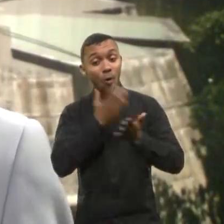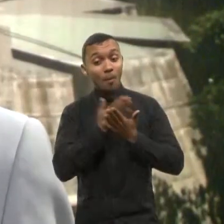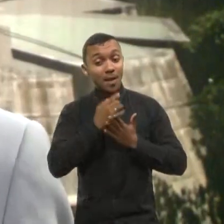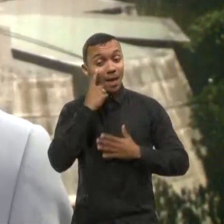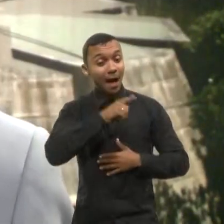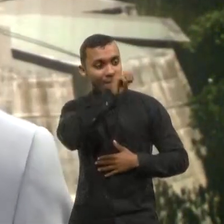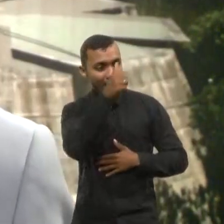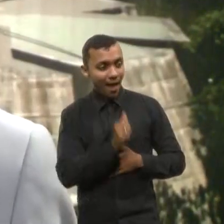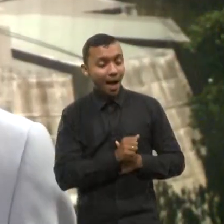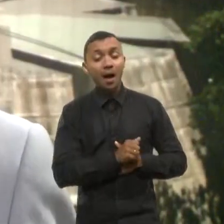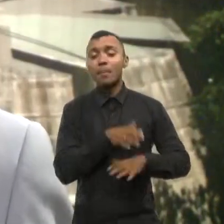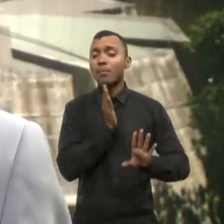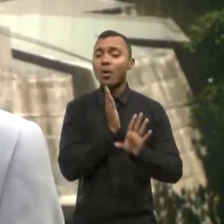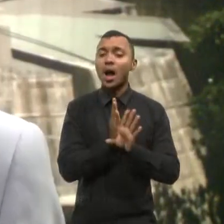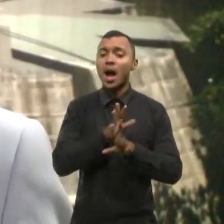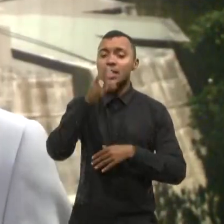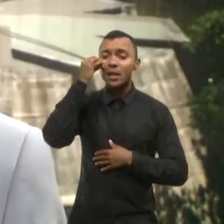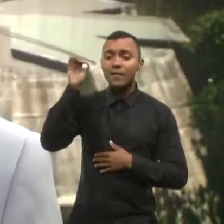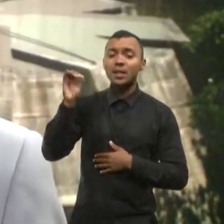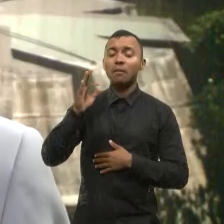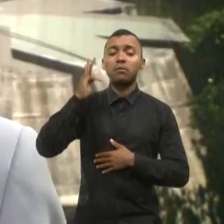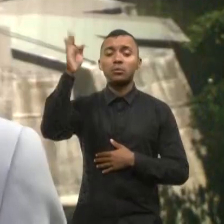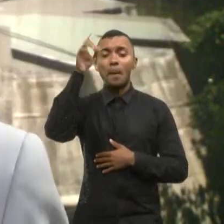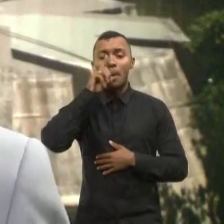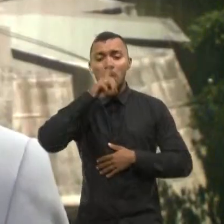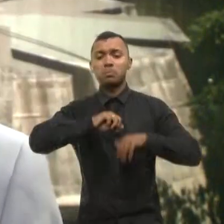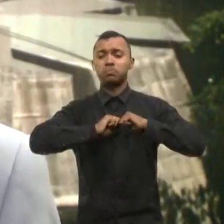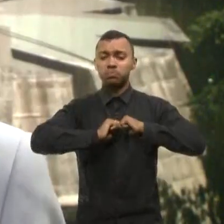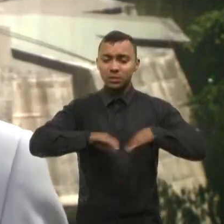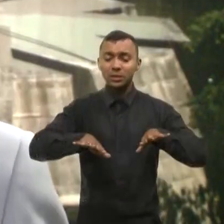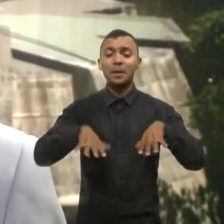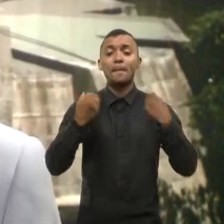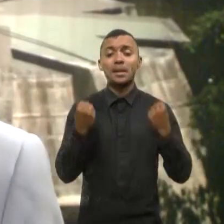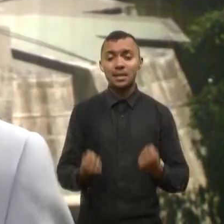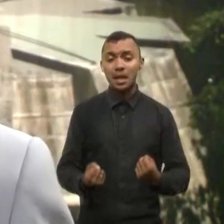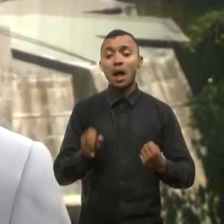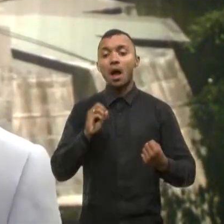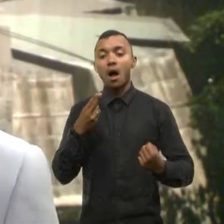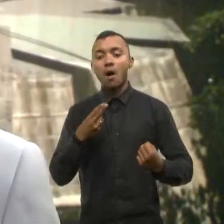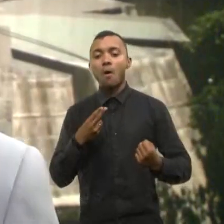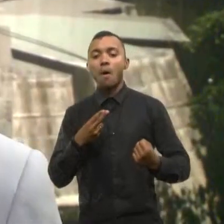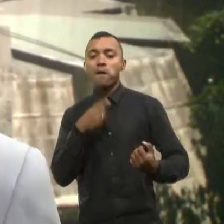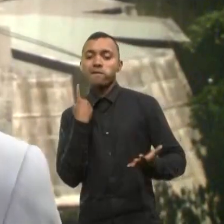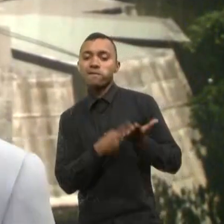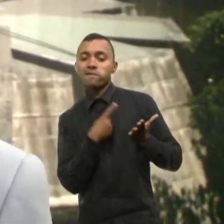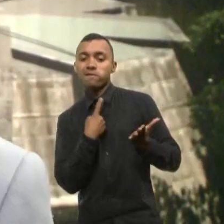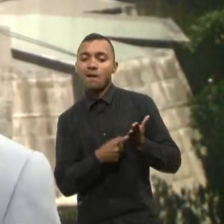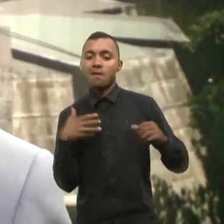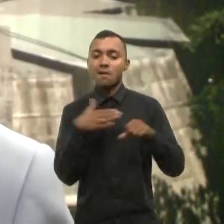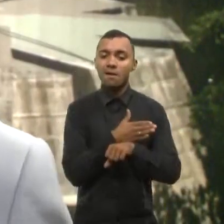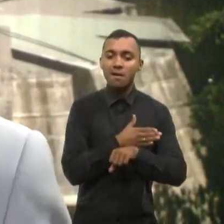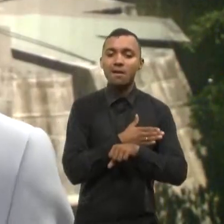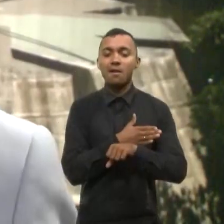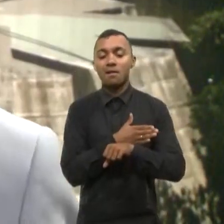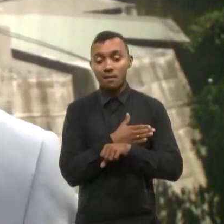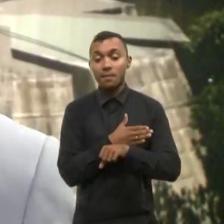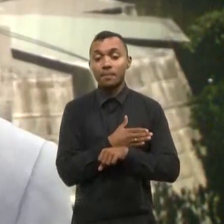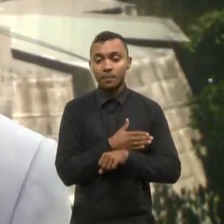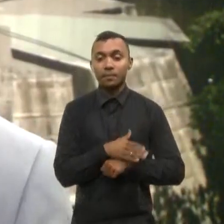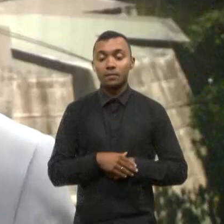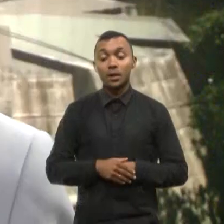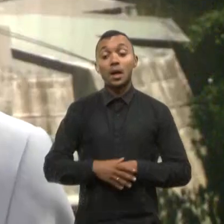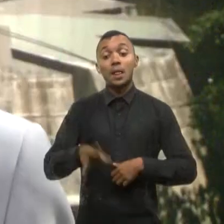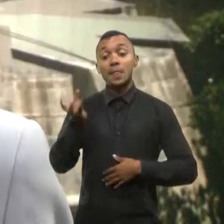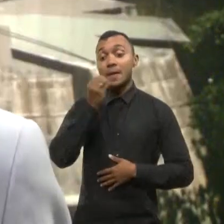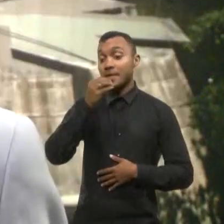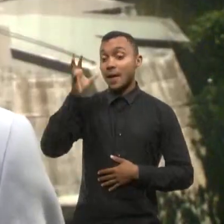não tenhamos casos mais graves de violência, inclusive com atentados, com assassinatos. Então, nós temos que